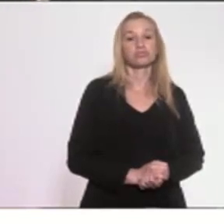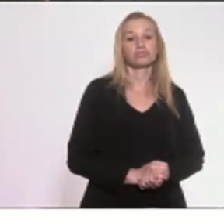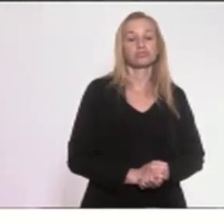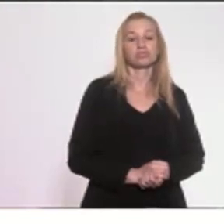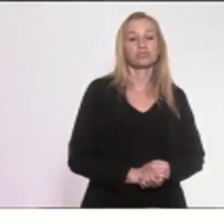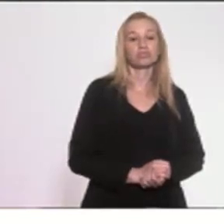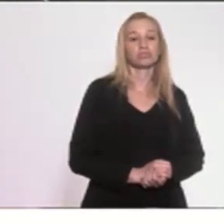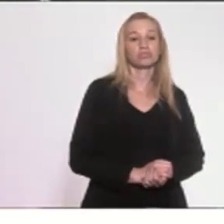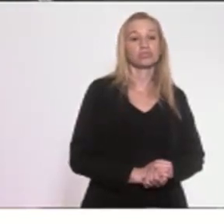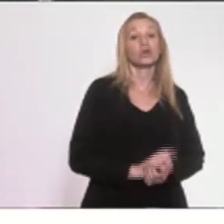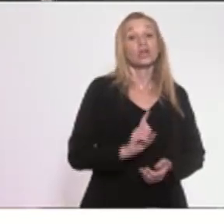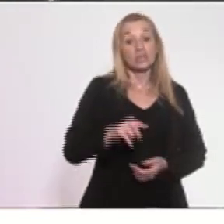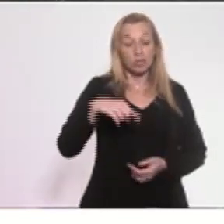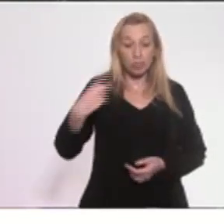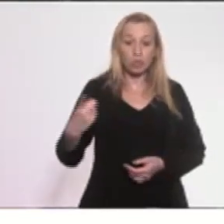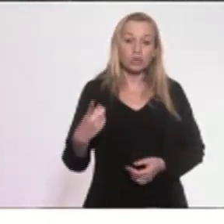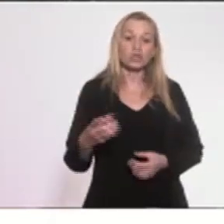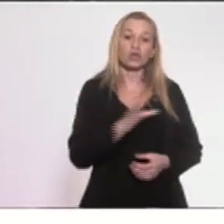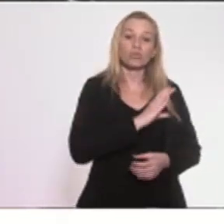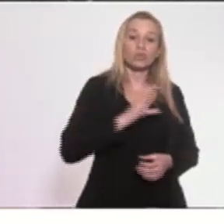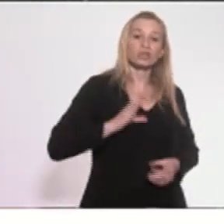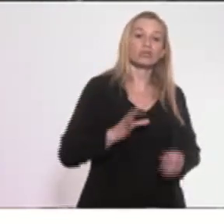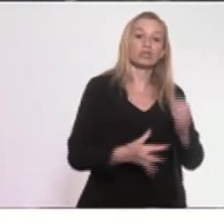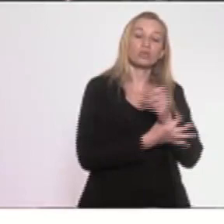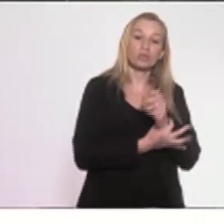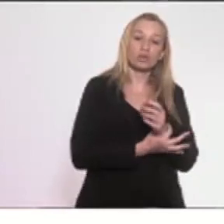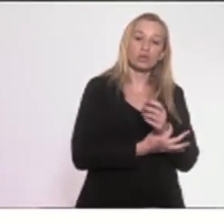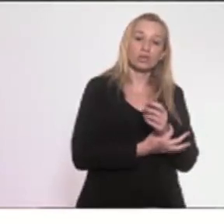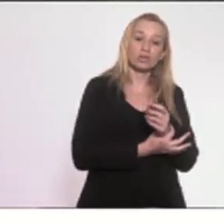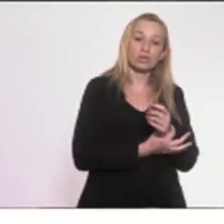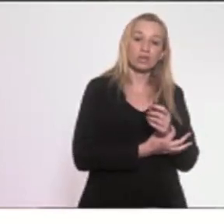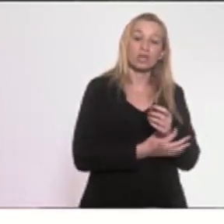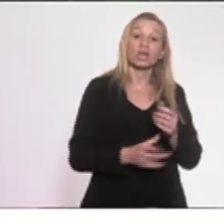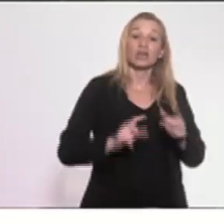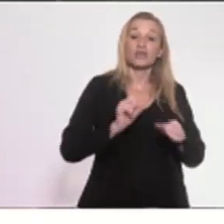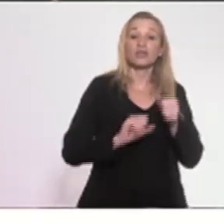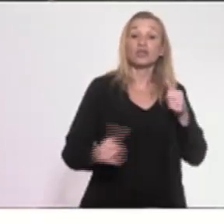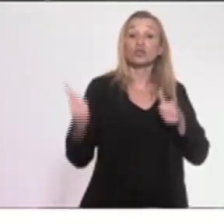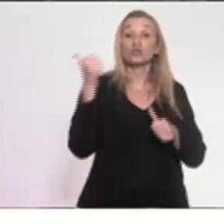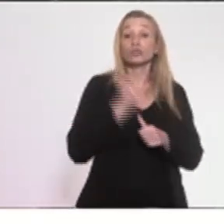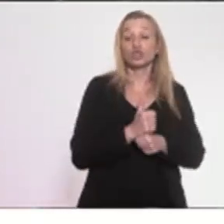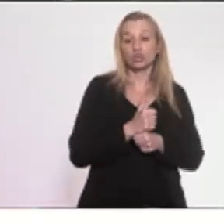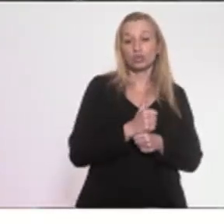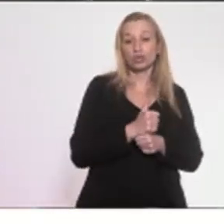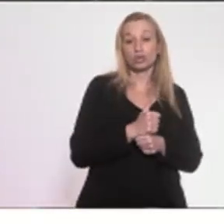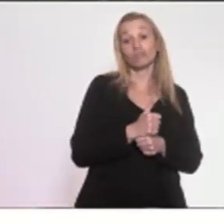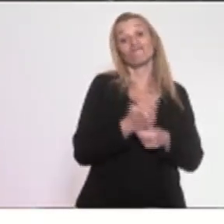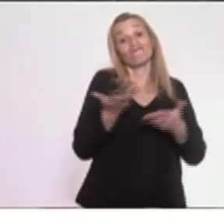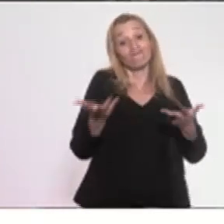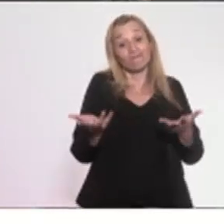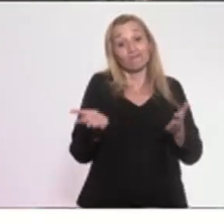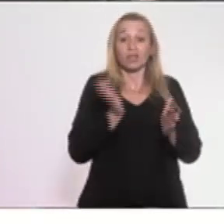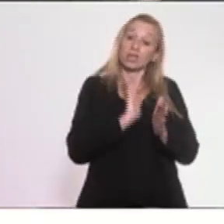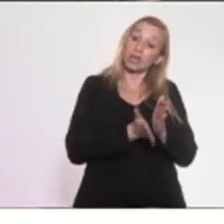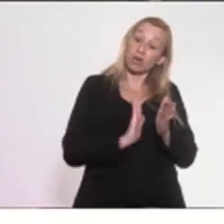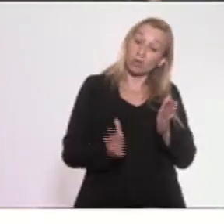voto contra. Depois veio a Comissão de Segurança e fez um substitutivo. Aí que é a questão de